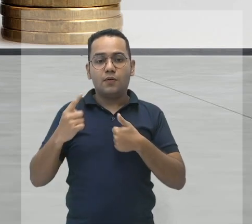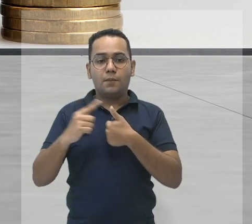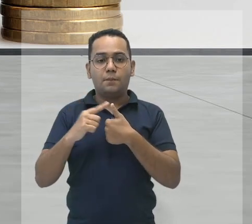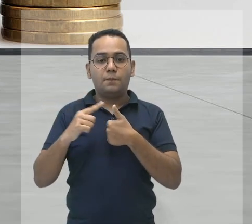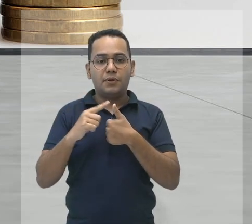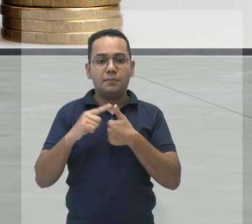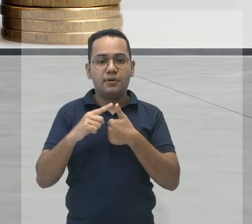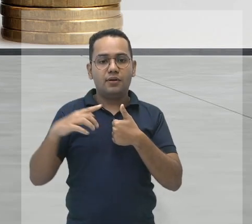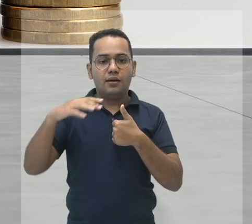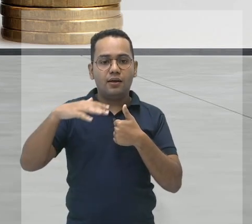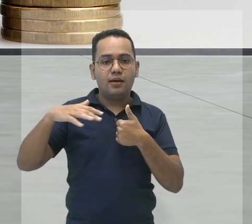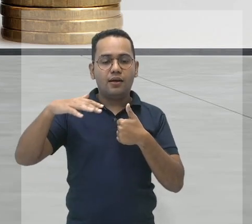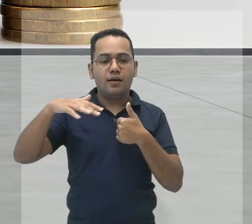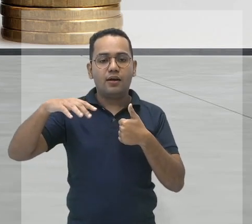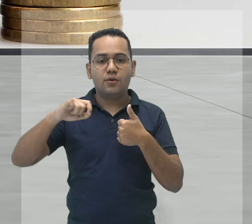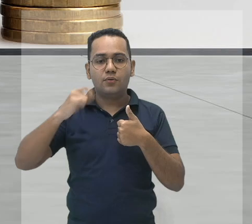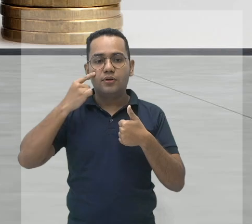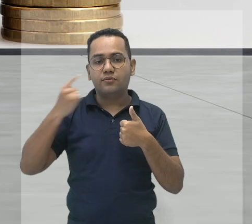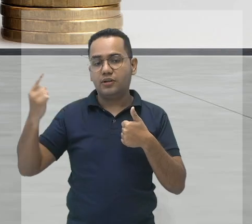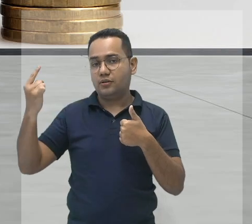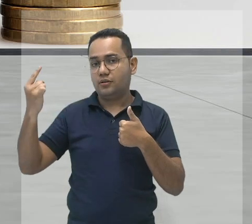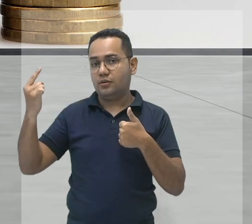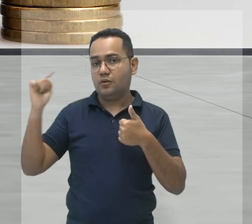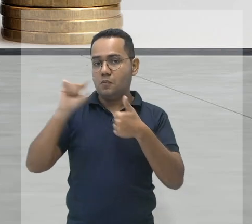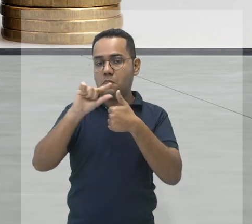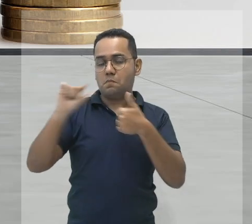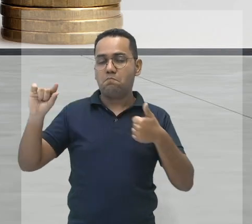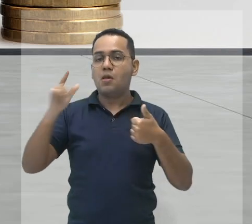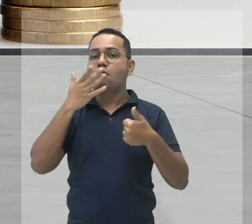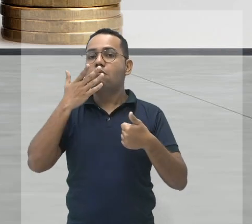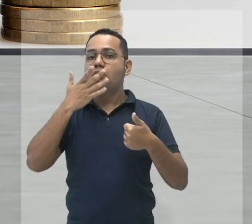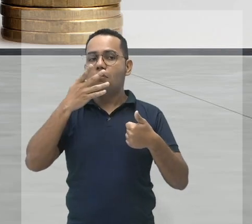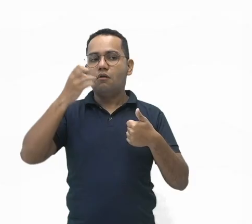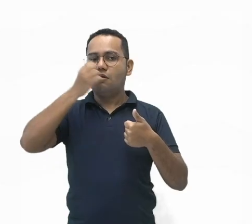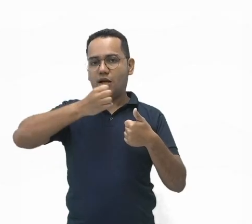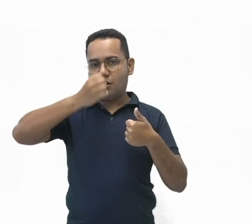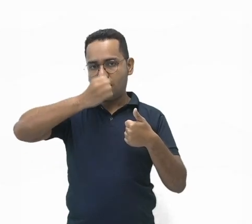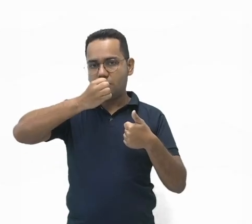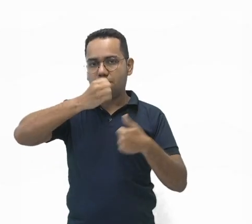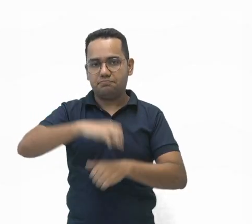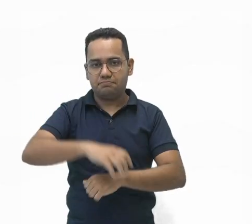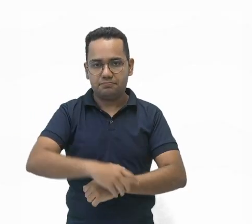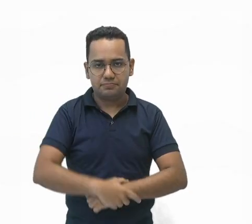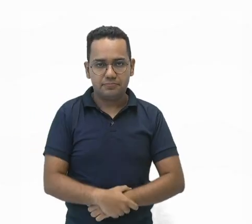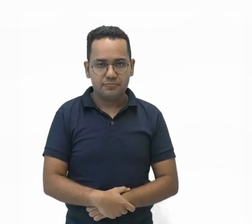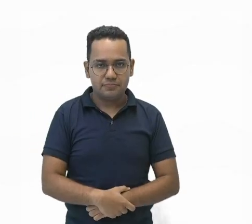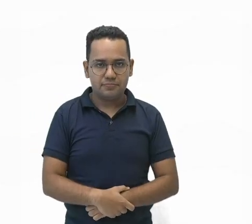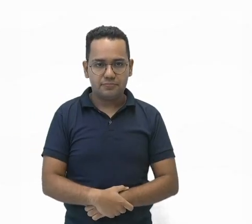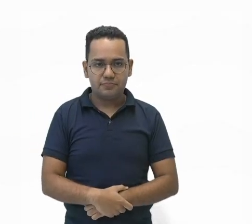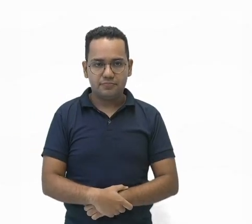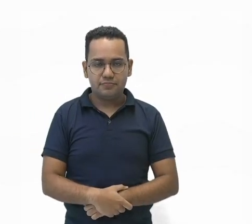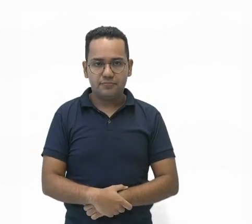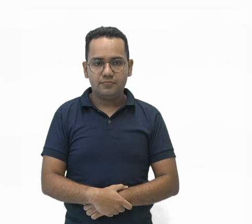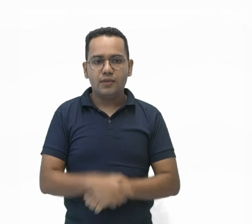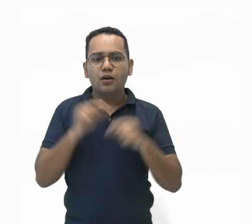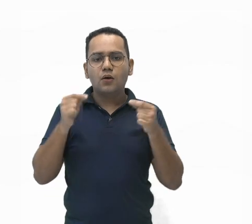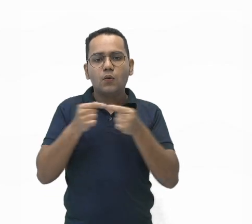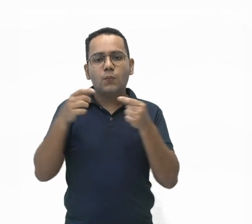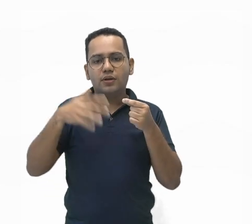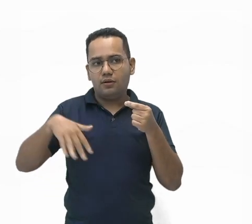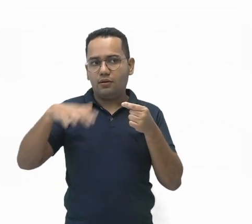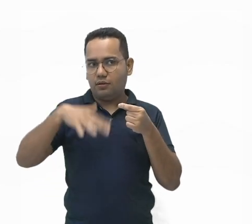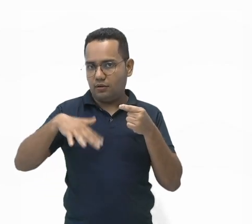vocês. Primeira delas, a gente tem ali as zonas de preferências tarifárias. Acompanhem comigo. Esse seria o